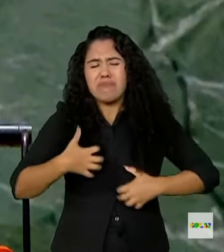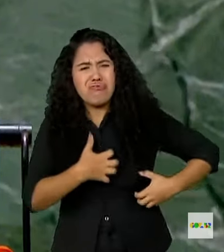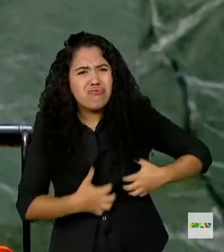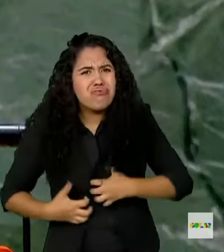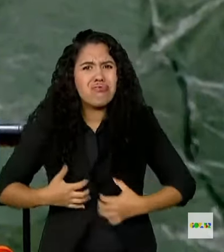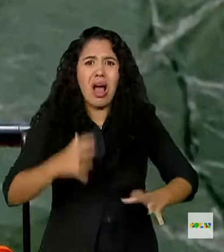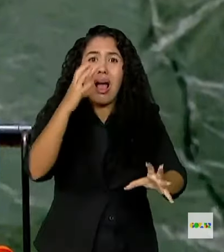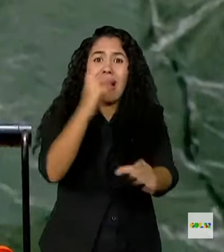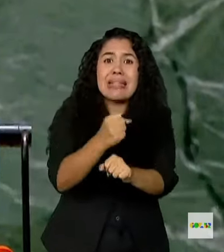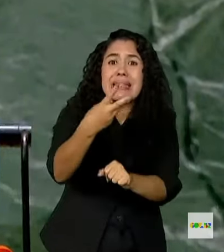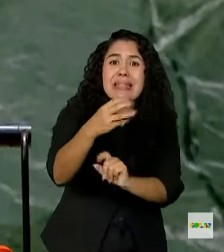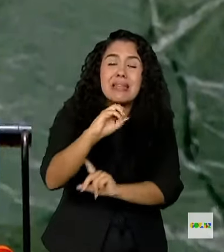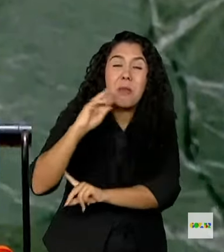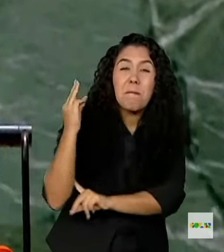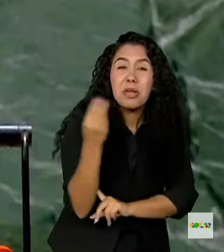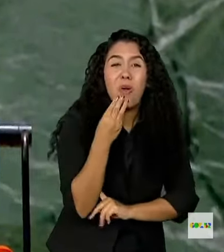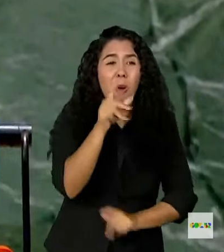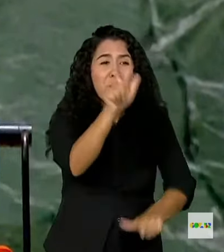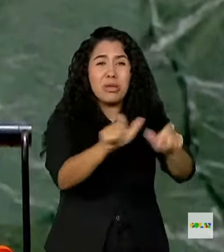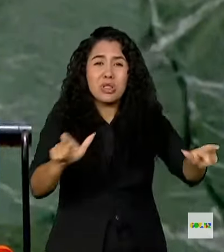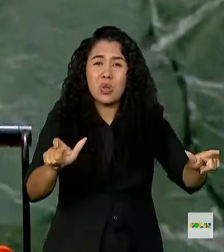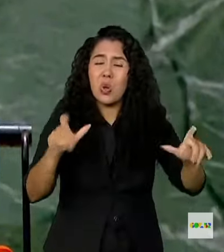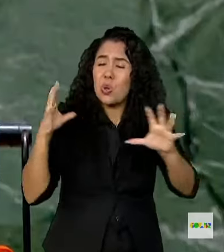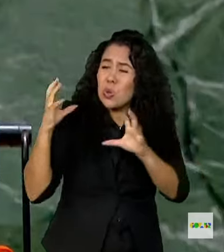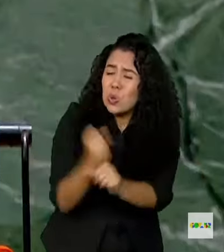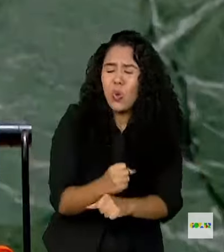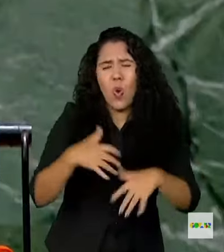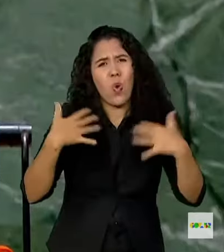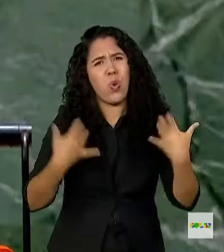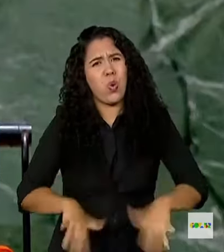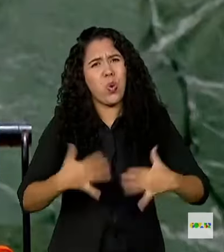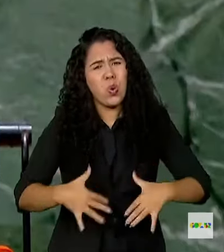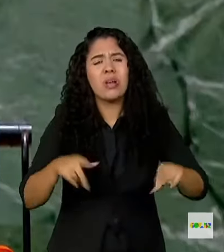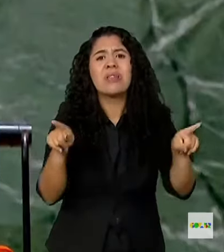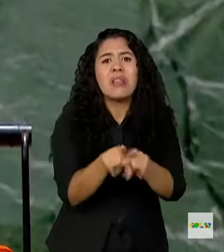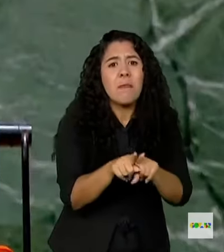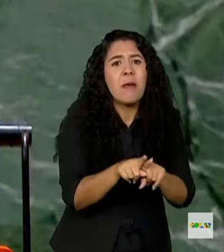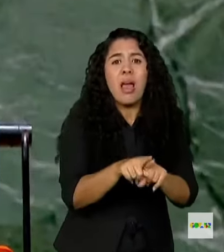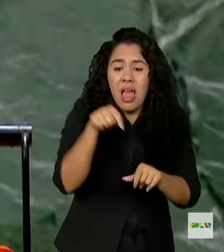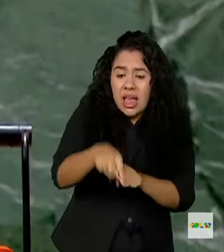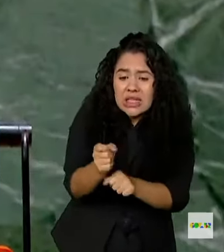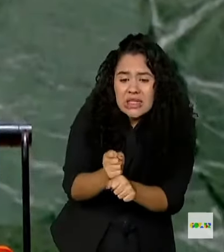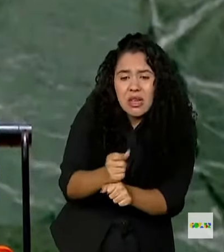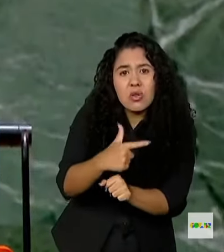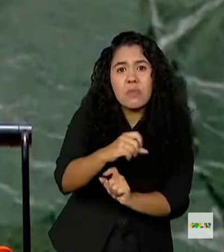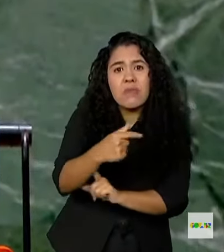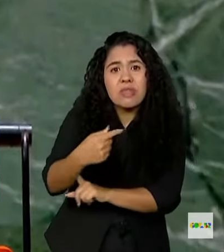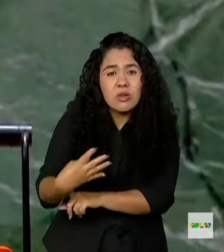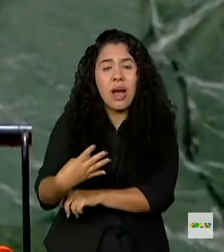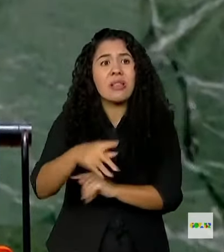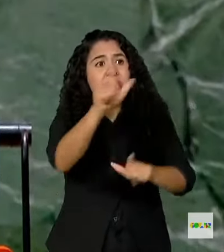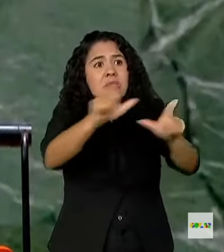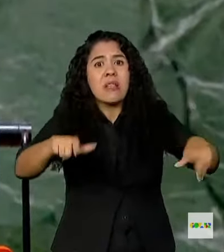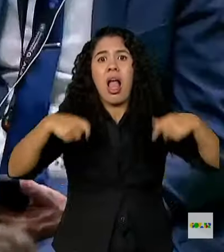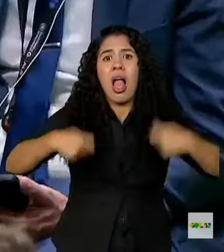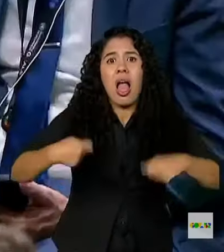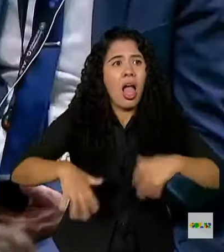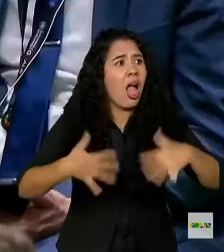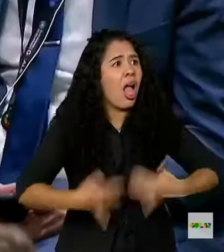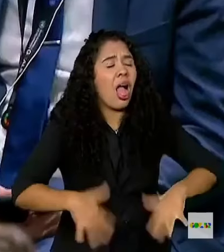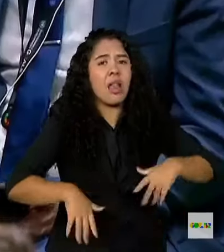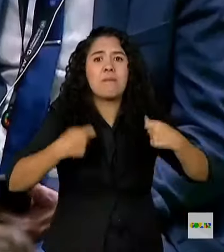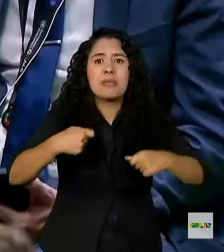30 milhões de pessoas. Este ano, o número dos que necessitam de ajuda humanitária no mundo chegará